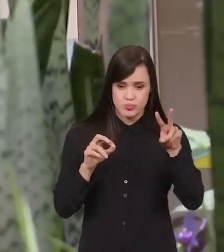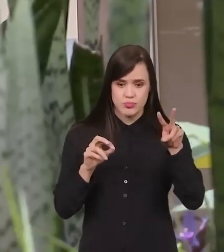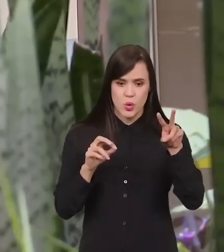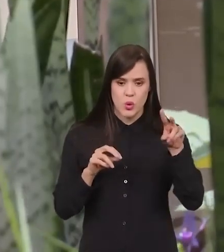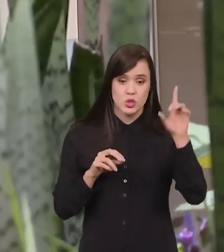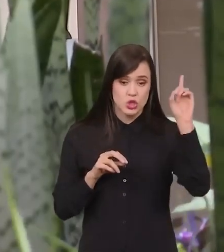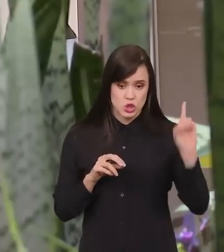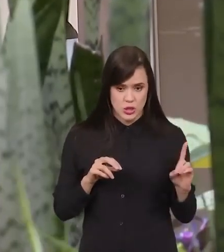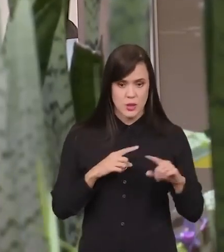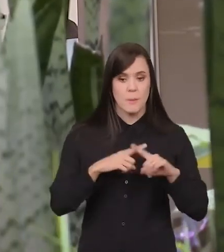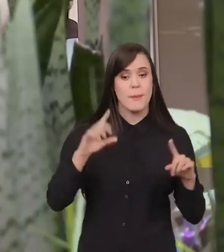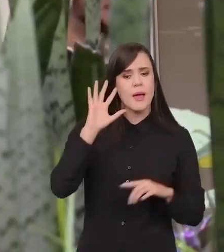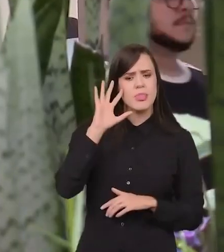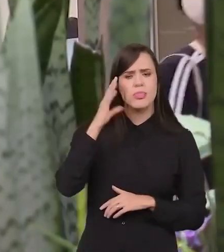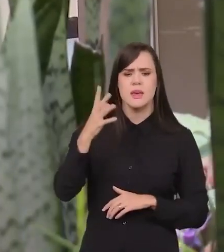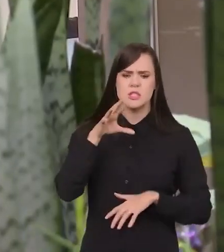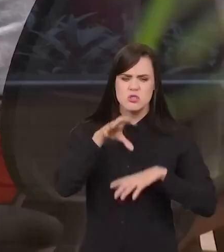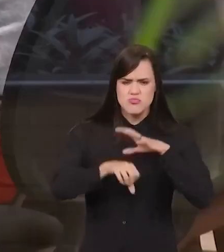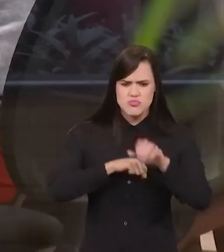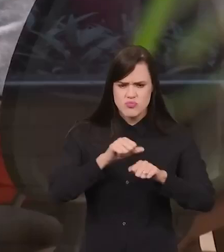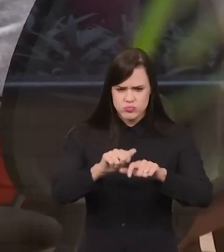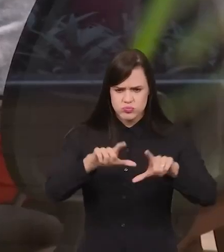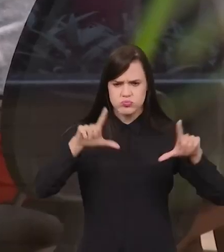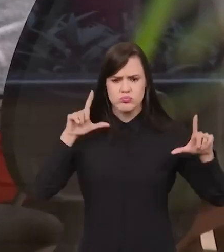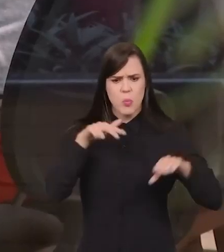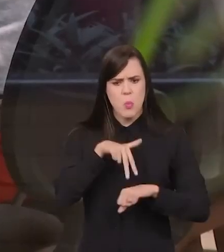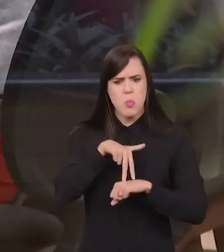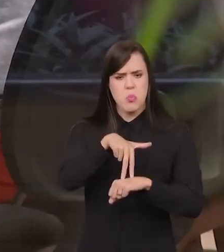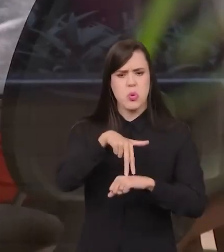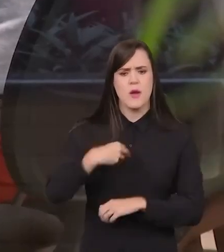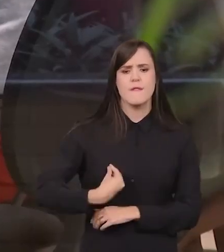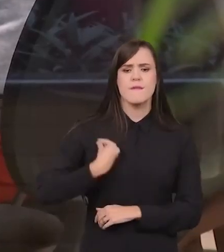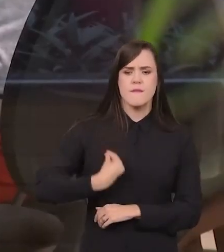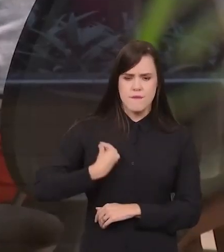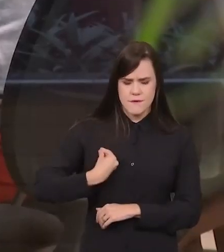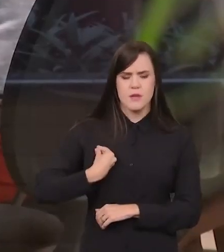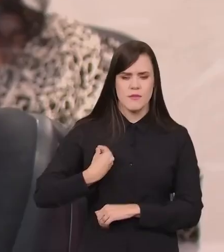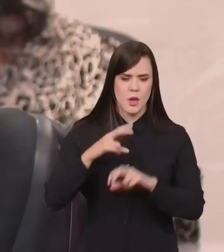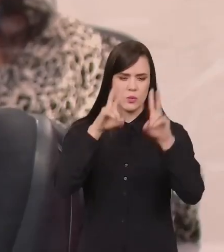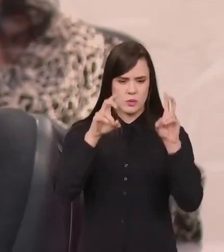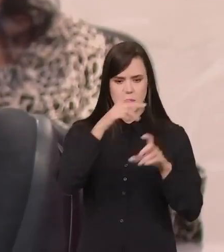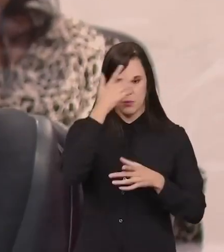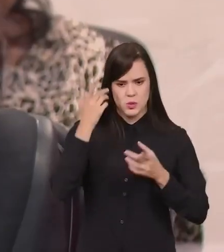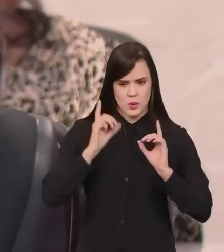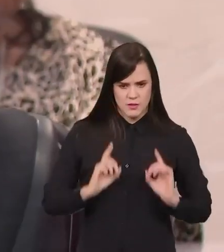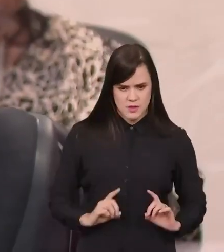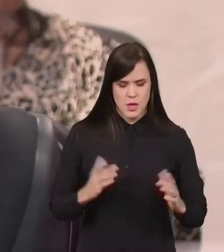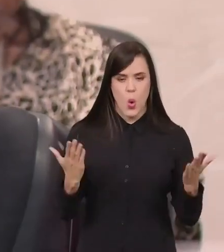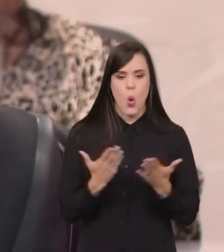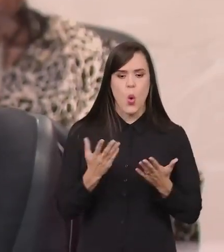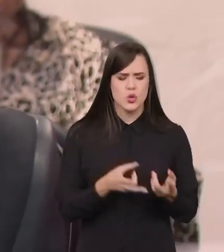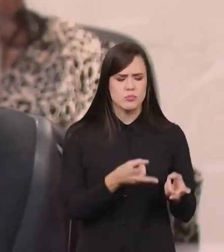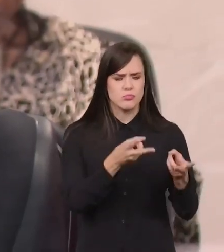eu decidi a buscar esse protagonismo e viver esse protagonismo na pauta da pessoa com deficiência. E hoje eu